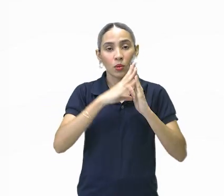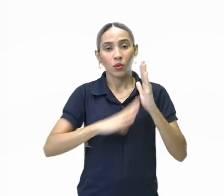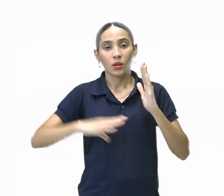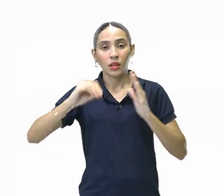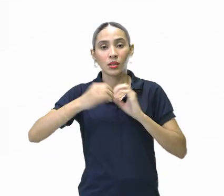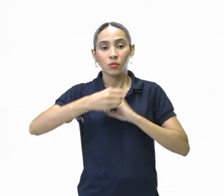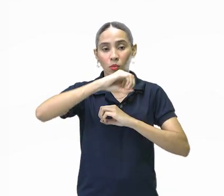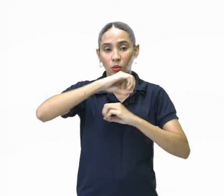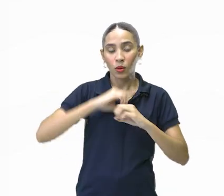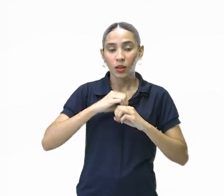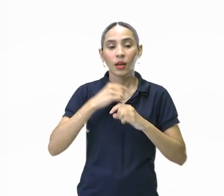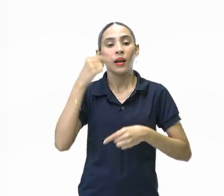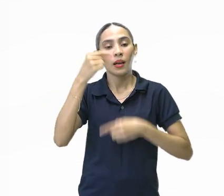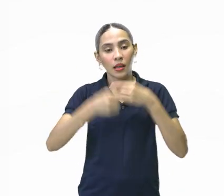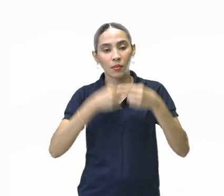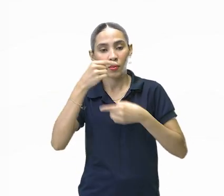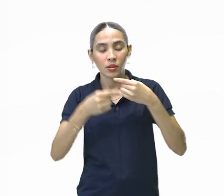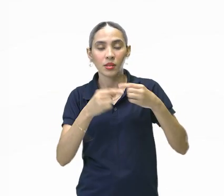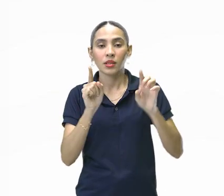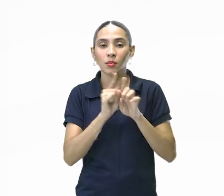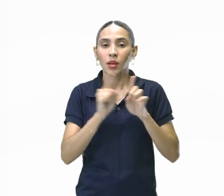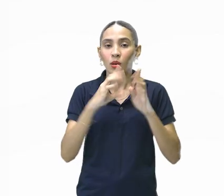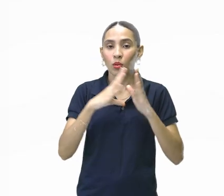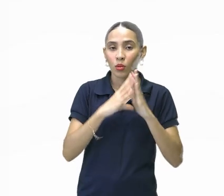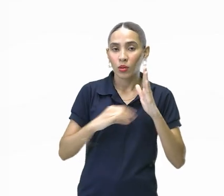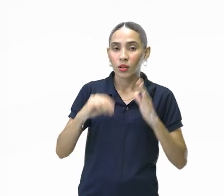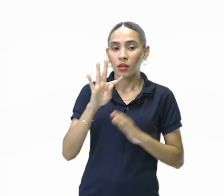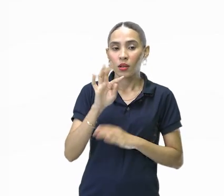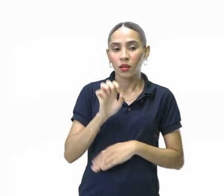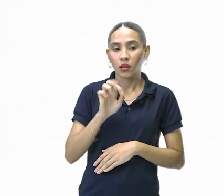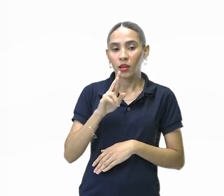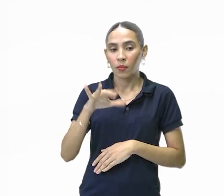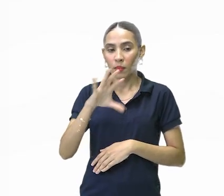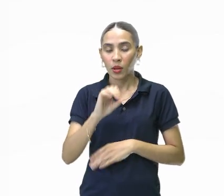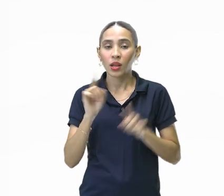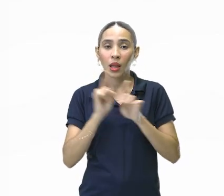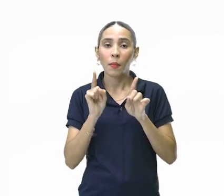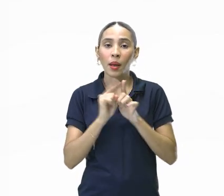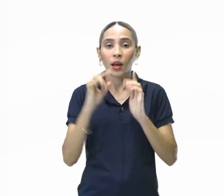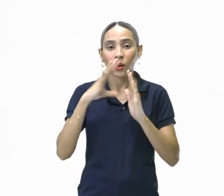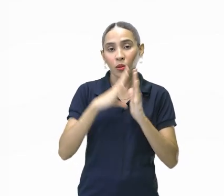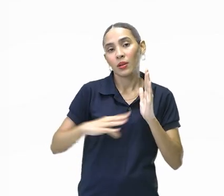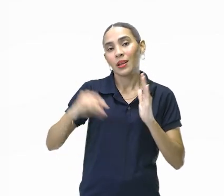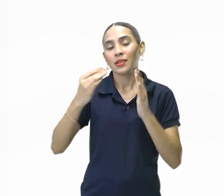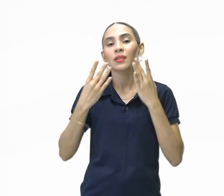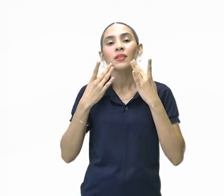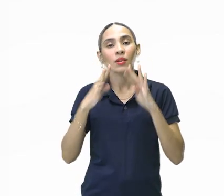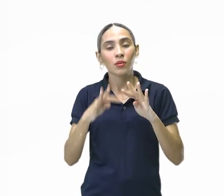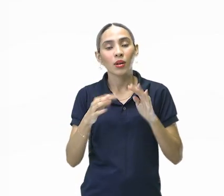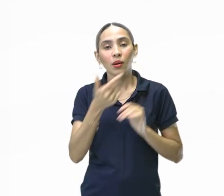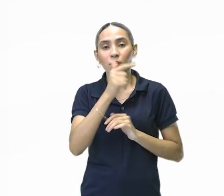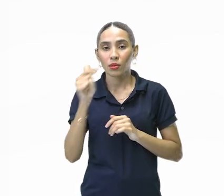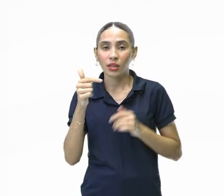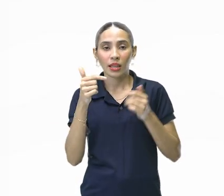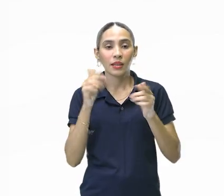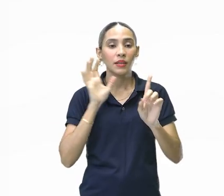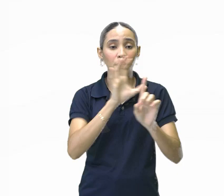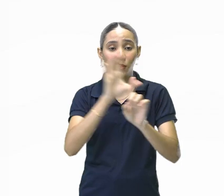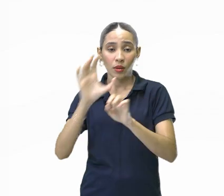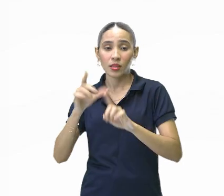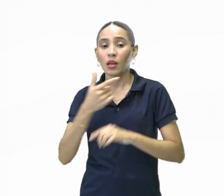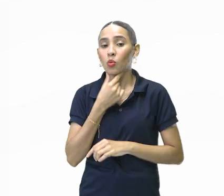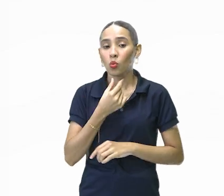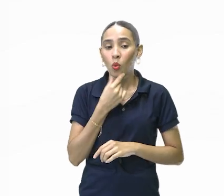a clonagem reprodutiva, a clonagem terapêutica e a natural, que é aquela que não ocorre interferência do homem. Então,